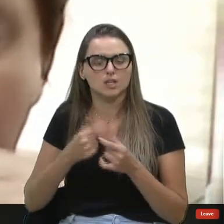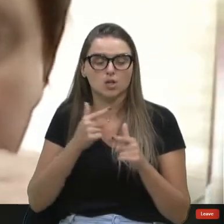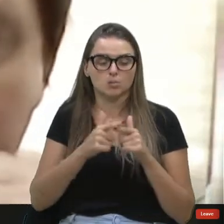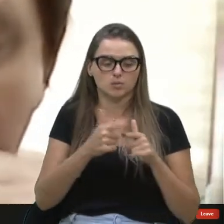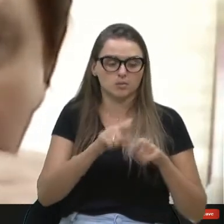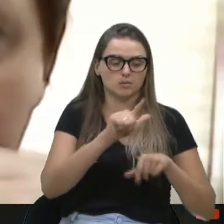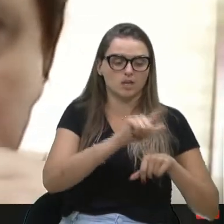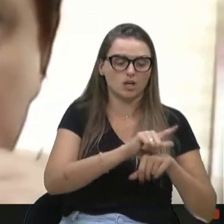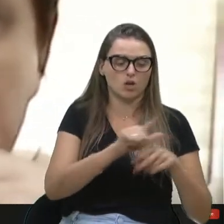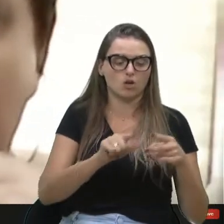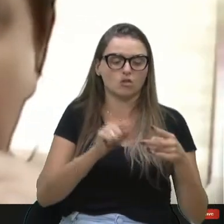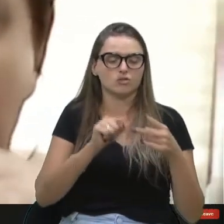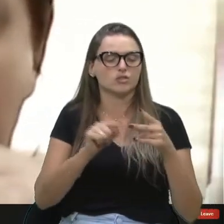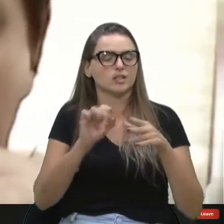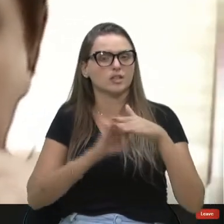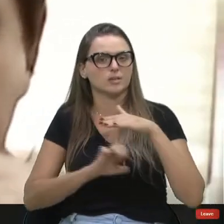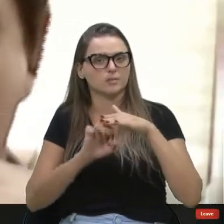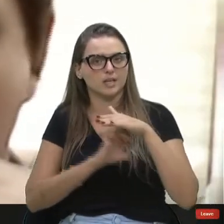as nossas empresas,